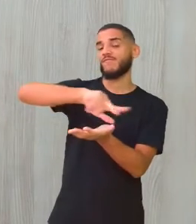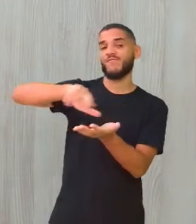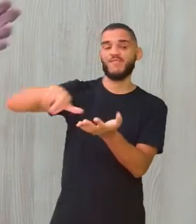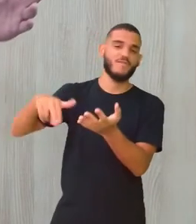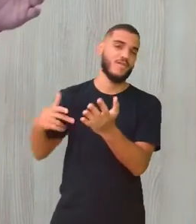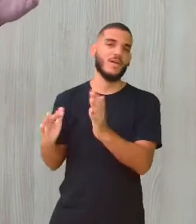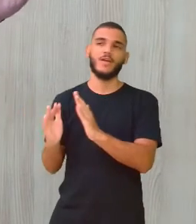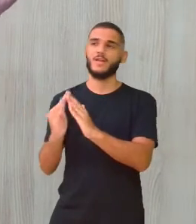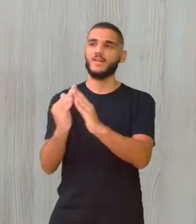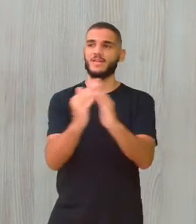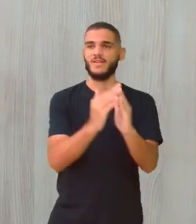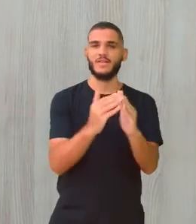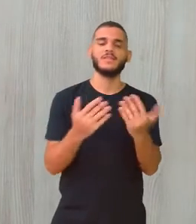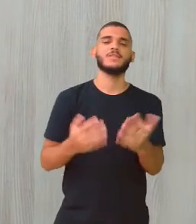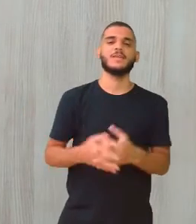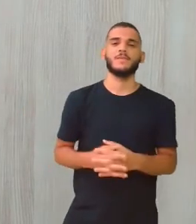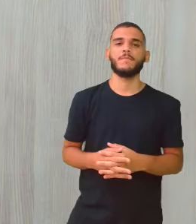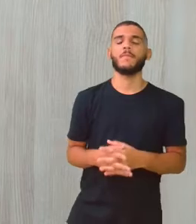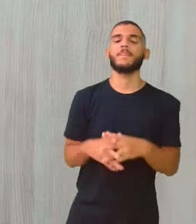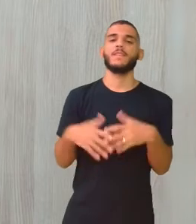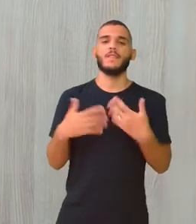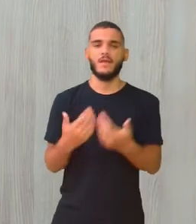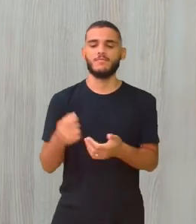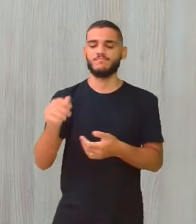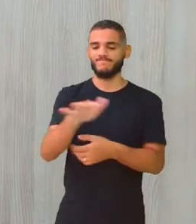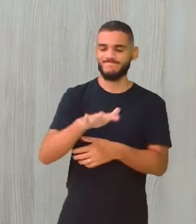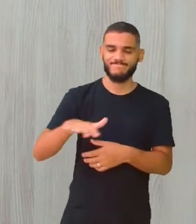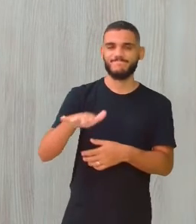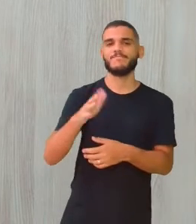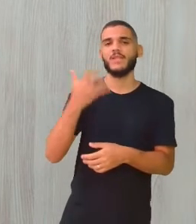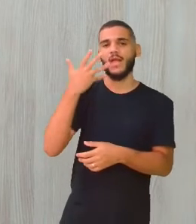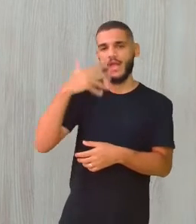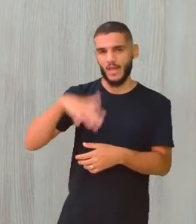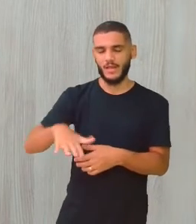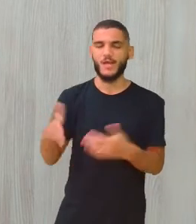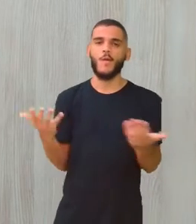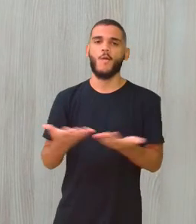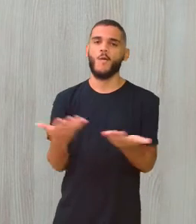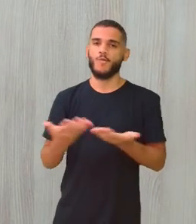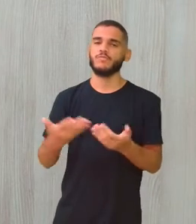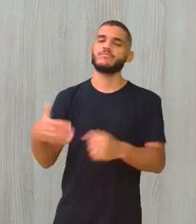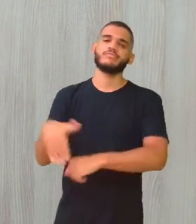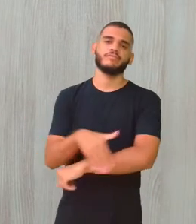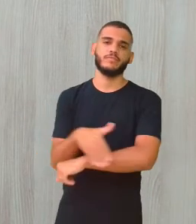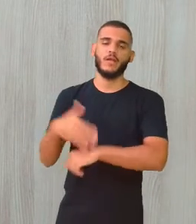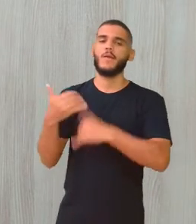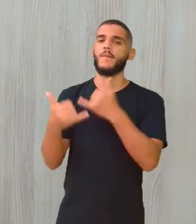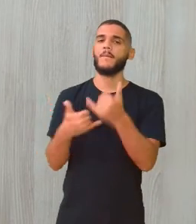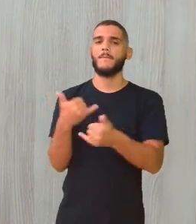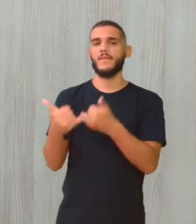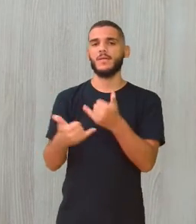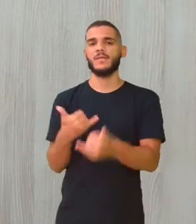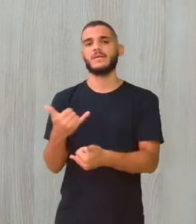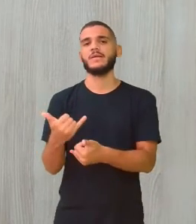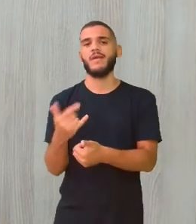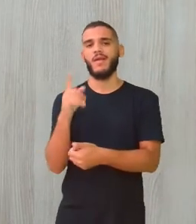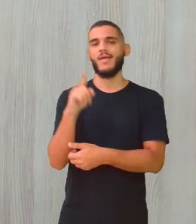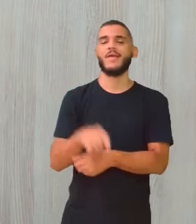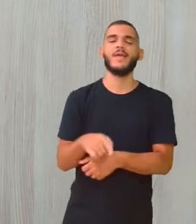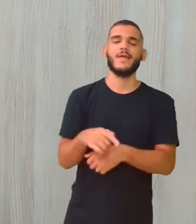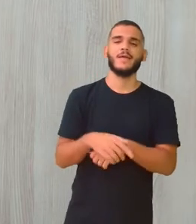você? O espaço das crianças, né, de hoje lá na minha rua para brincarem